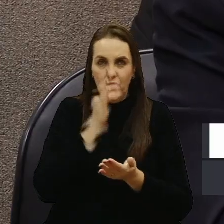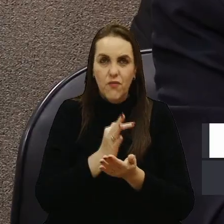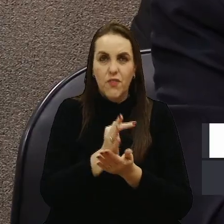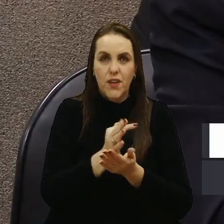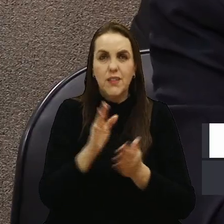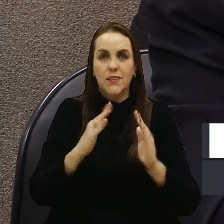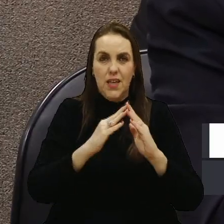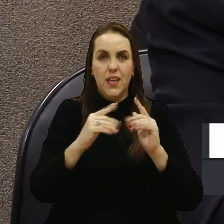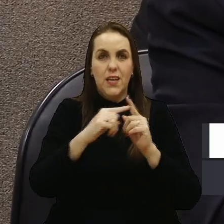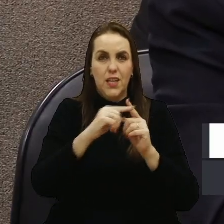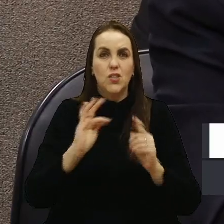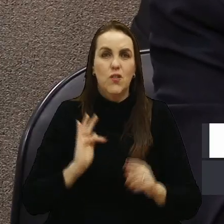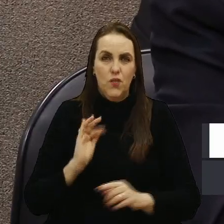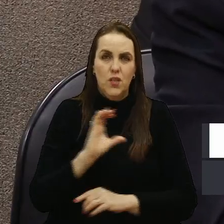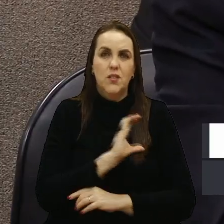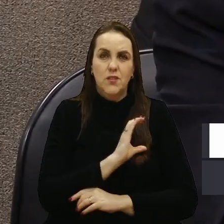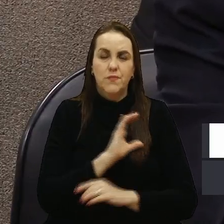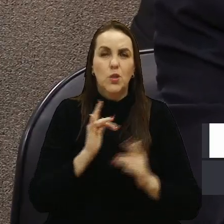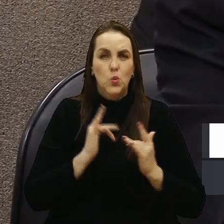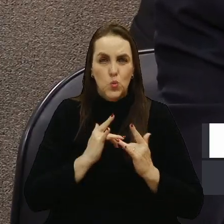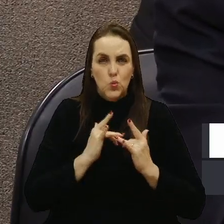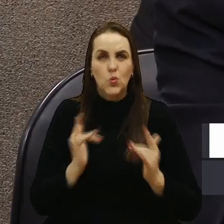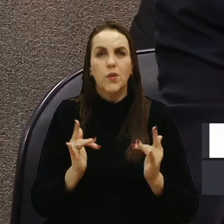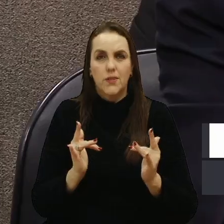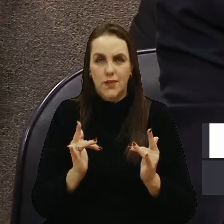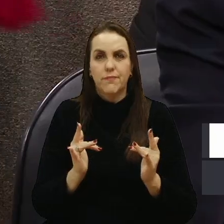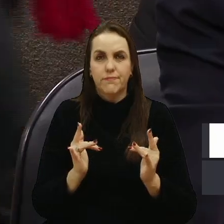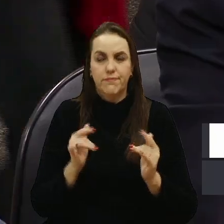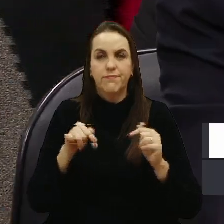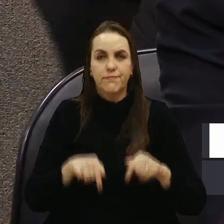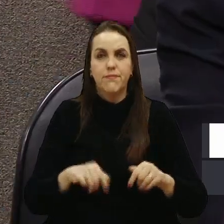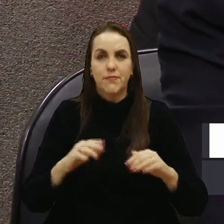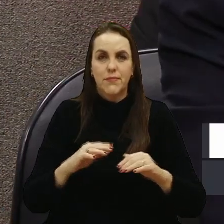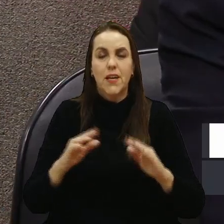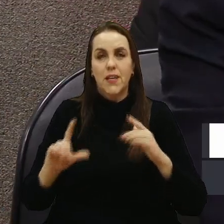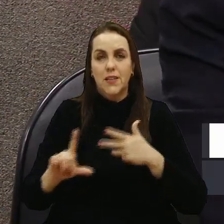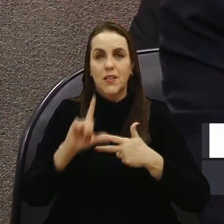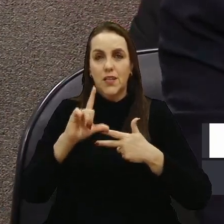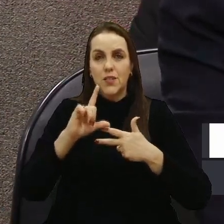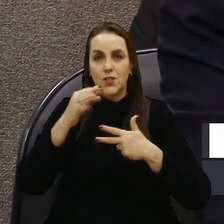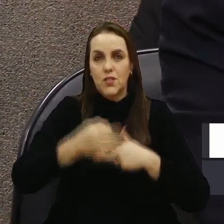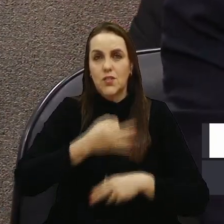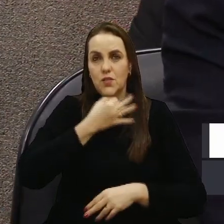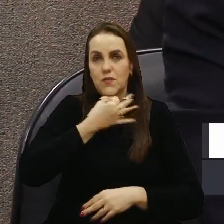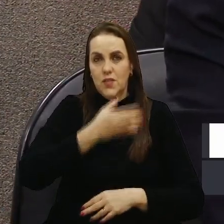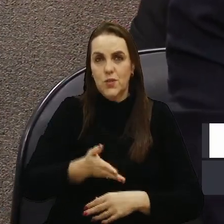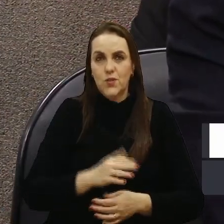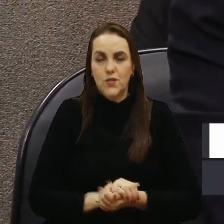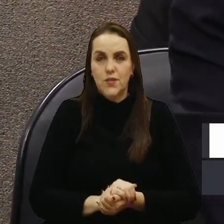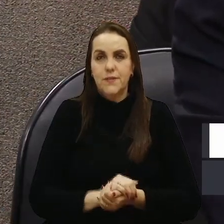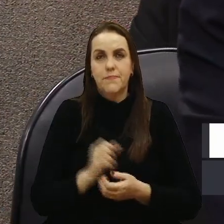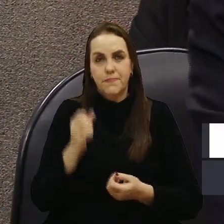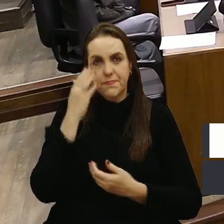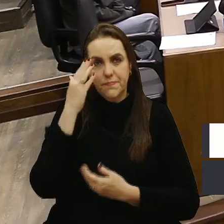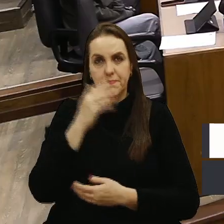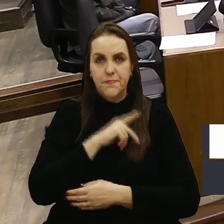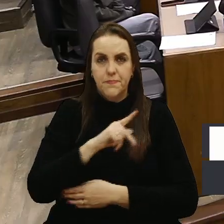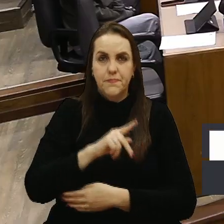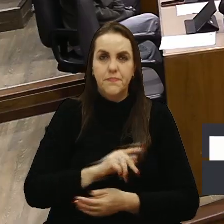Cunha, nossa solidariedade desta Casa Legislativa aqui de Caxias do Sul. Era isso, senhor presidente. Muito